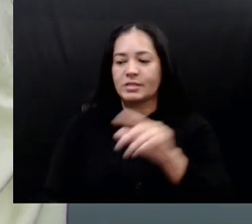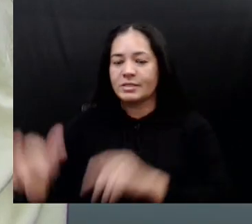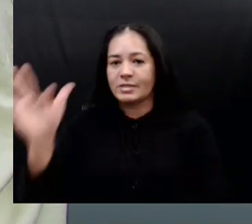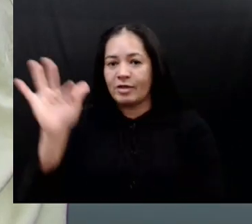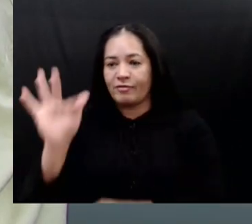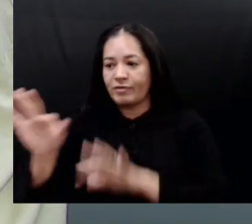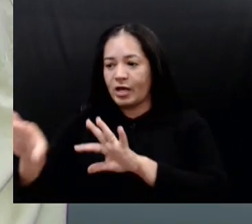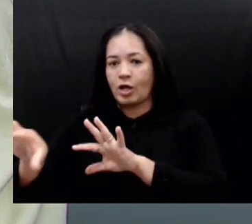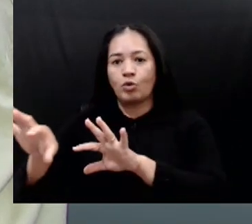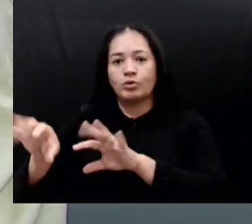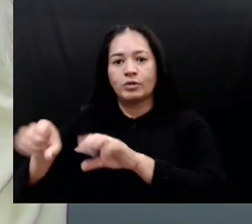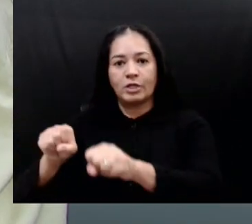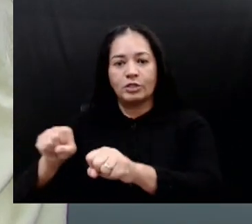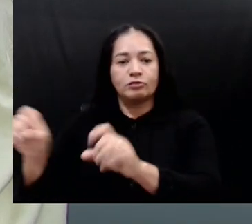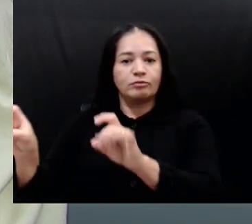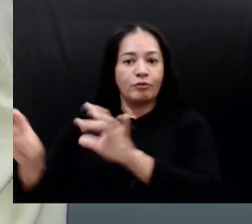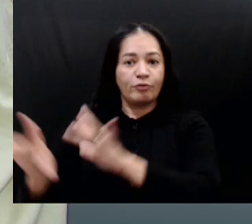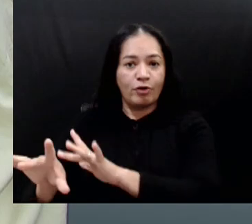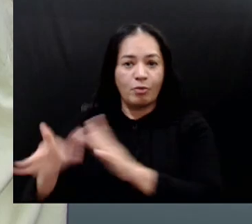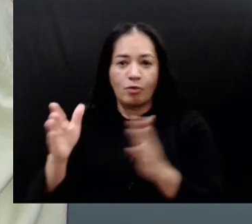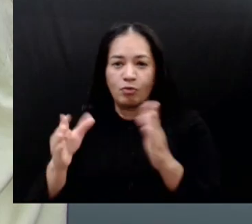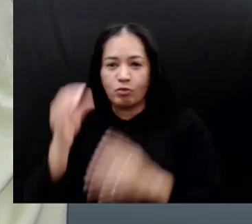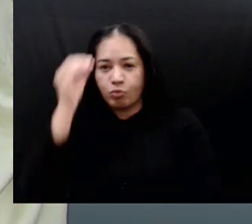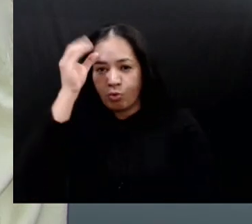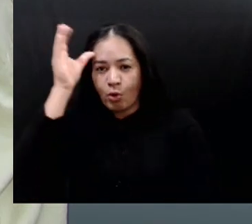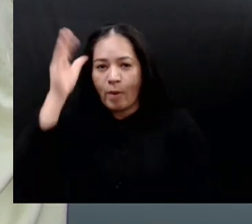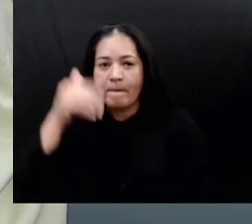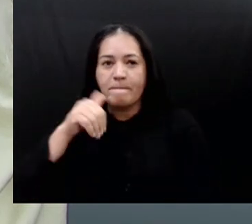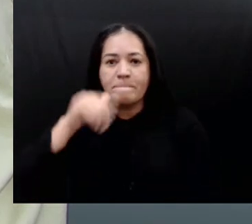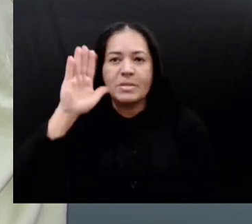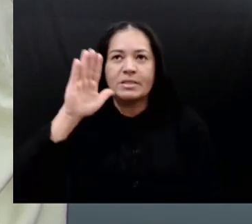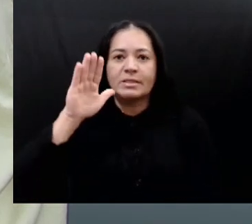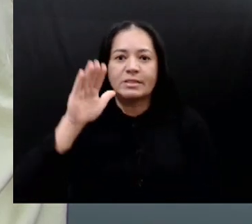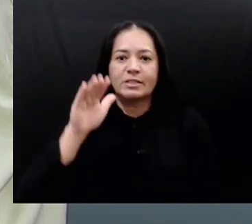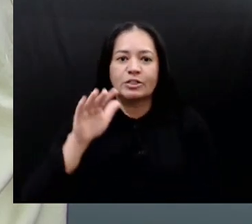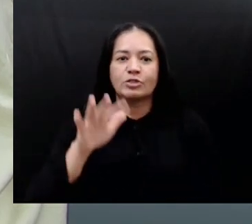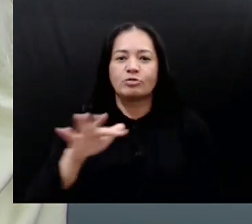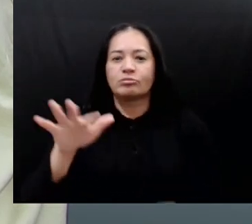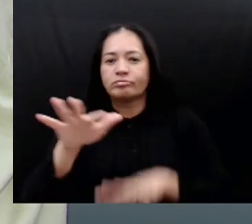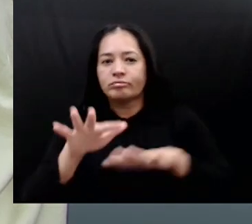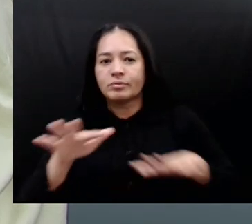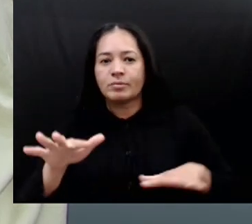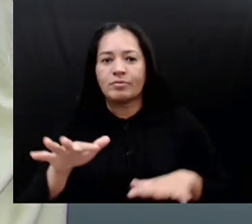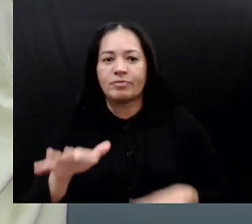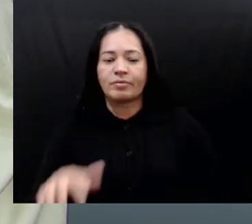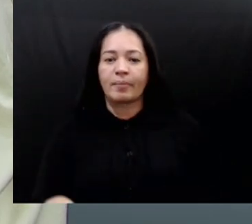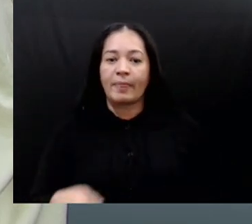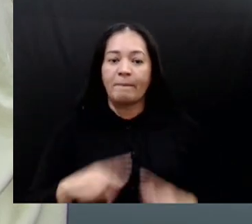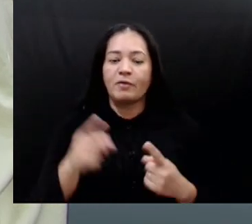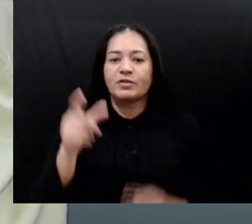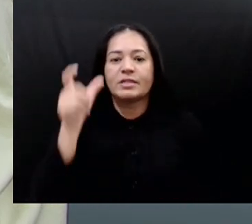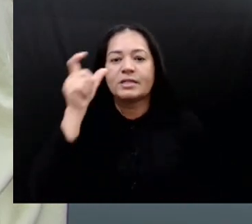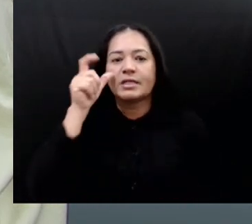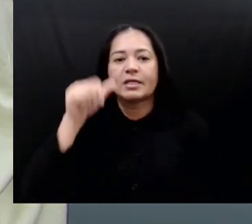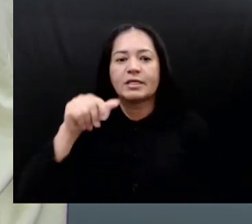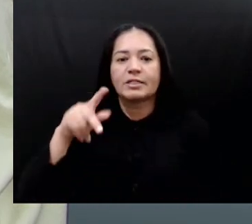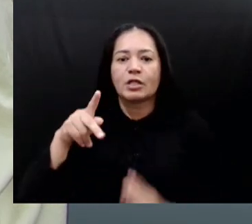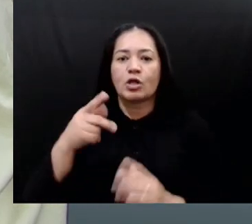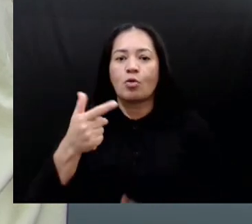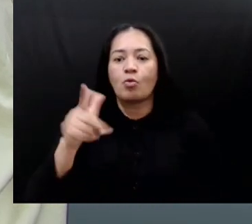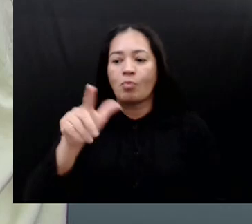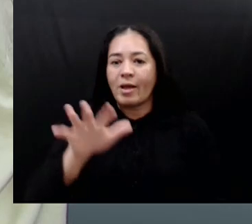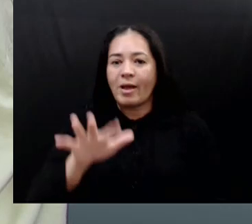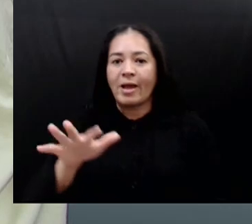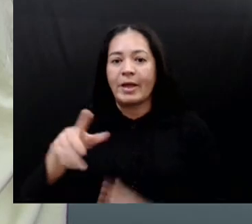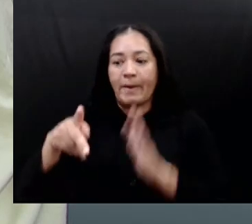você tem um conhecimento um pouco mais, digamos, genérico, né? Mas você se interessa especificamente por uma área da graduação, do seu